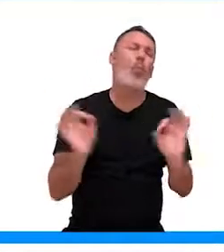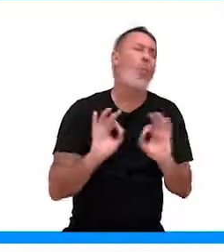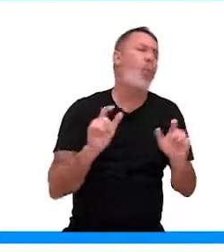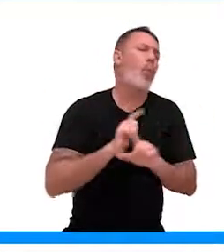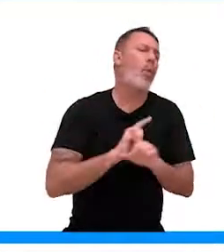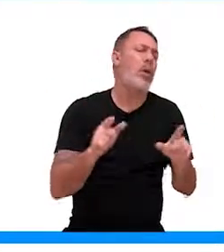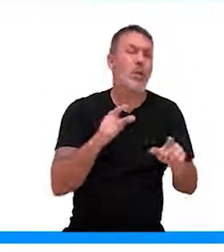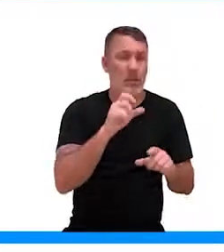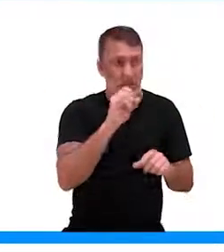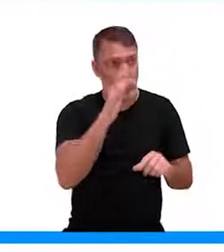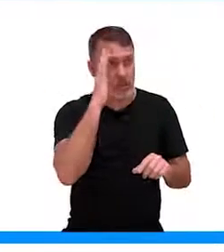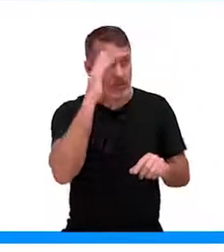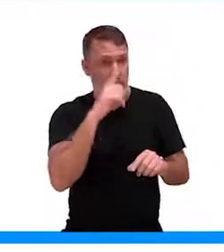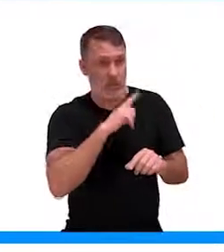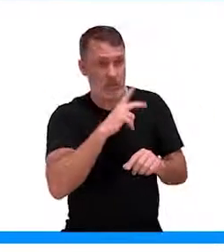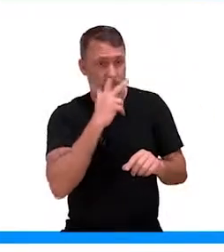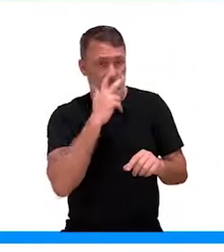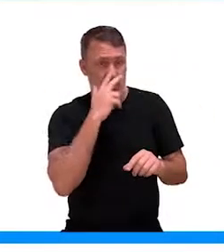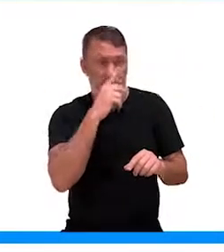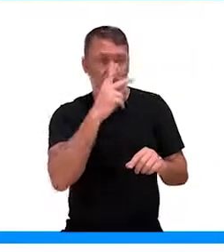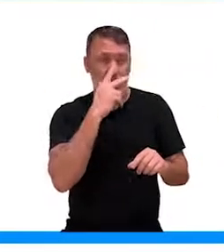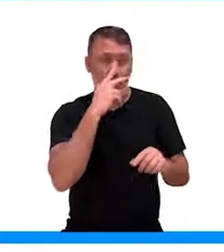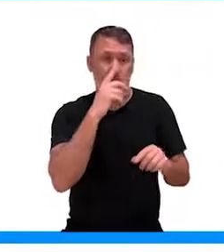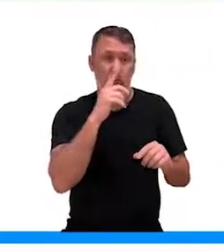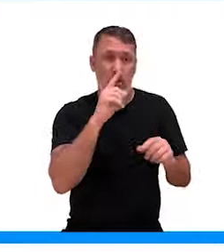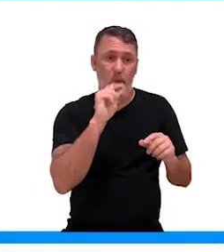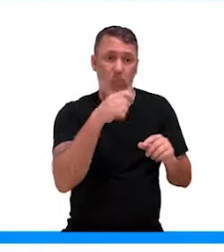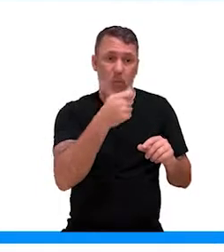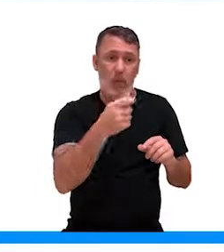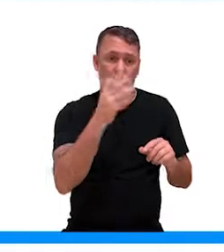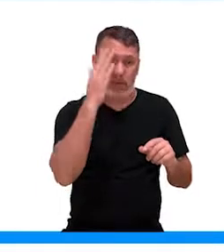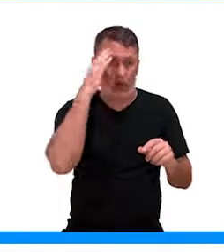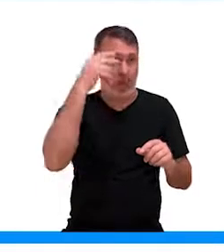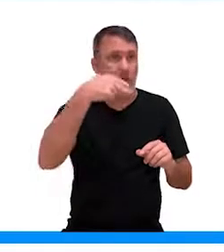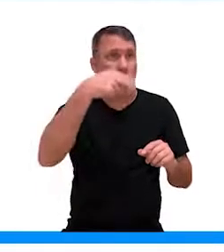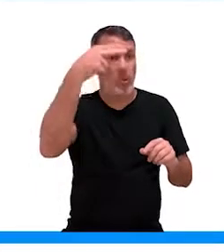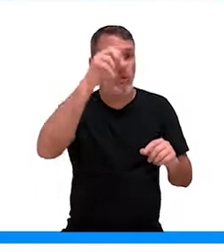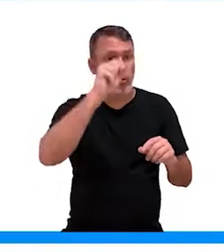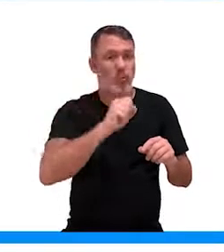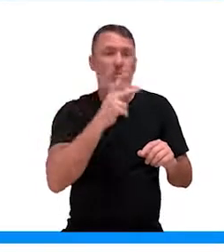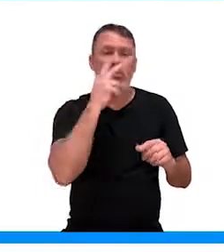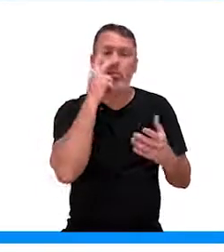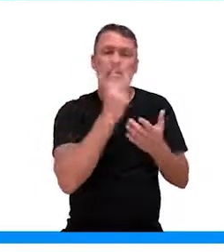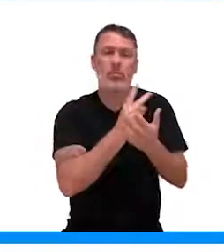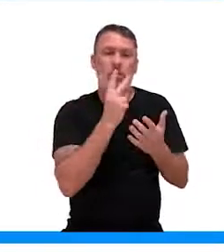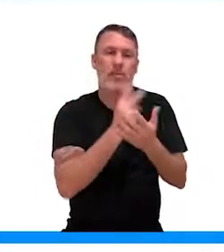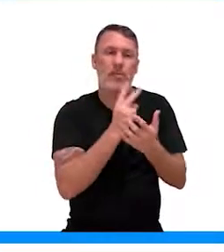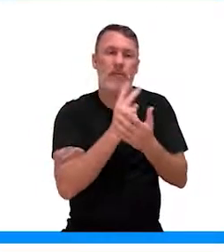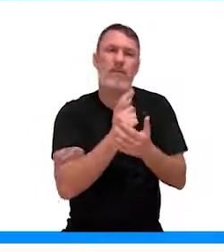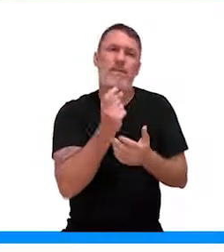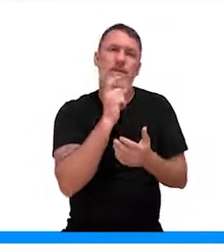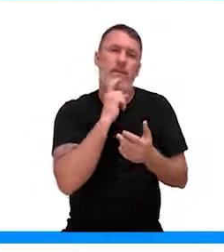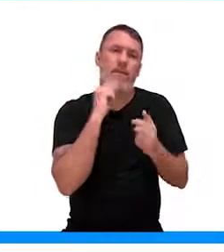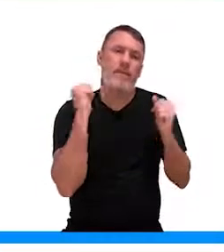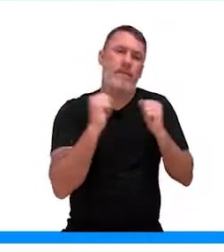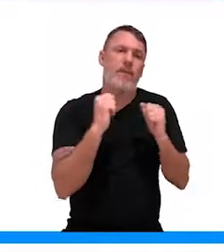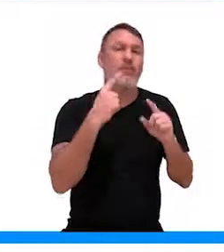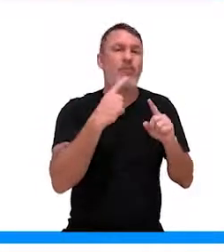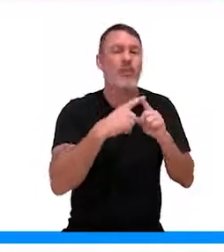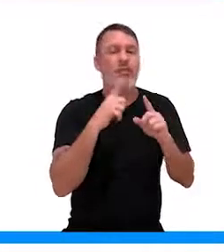Nós teríamos aí uma manutenção de baixíssimas temperaturas no extremo norte e no extremo sul do nosso planeta. Perceba que as correntes quentes